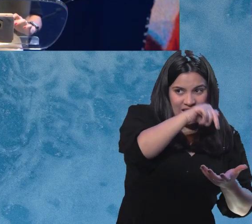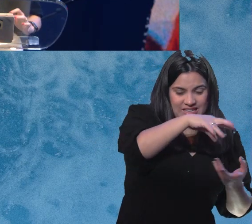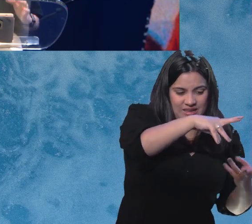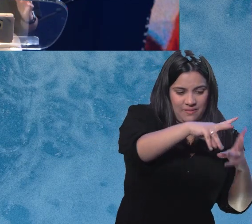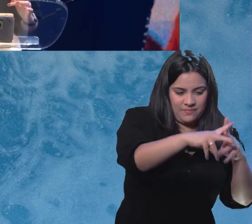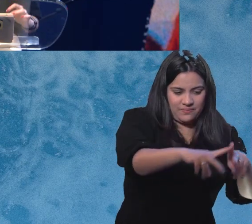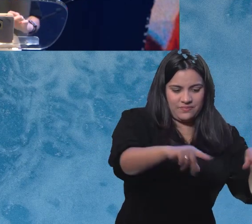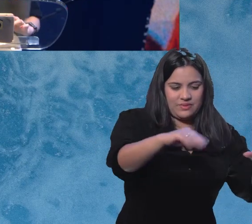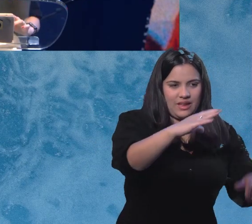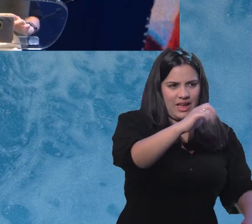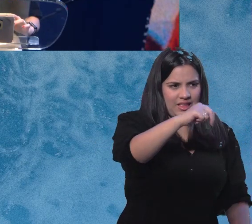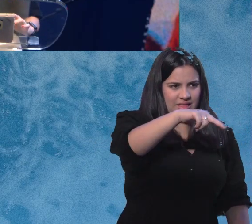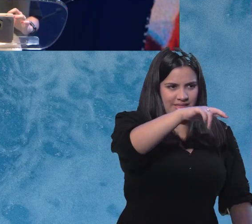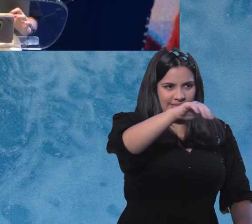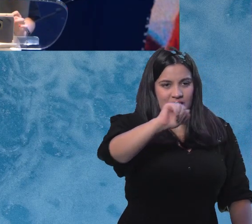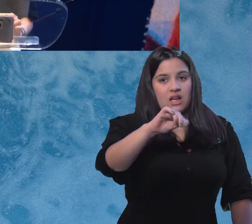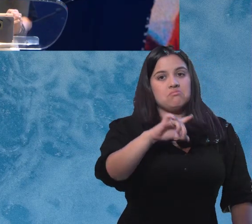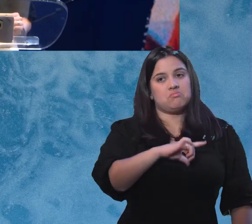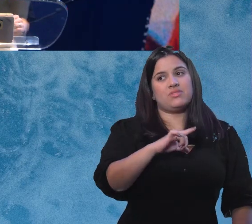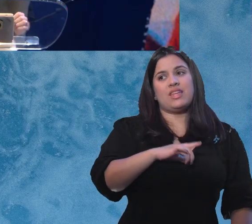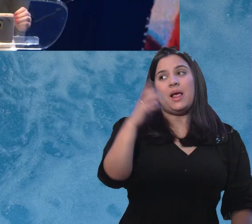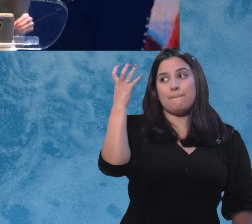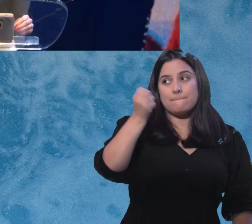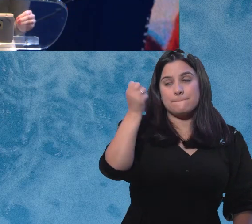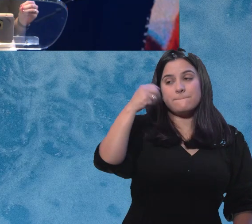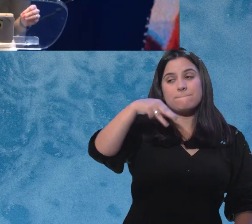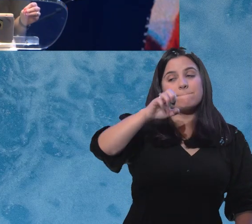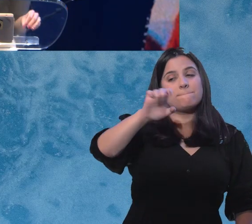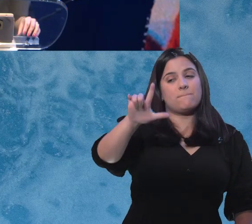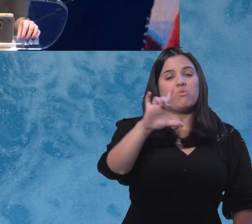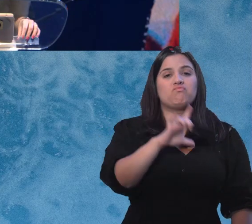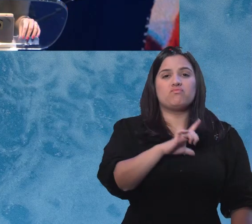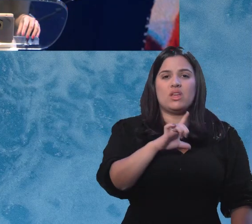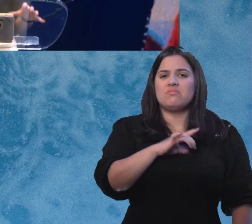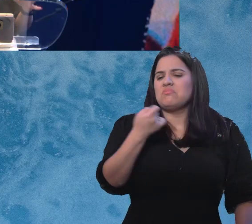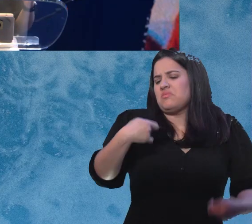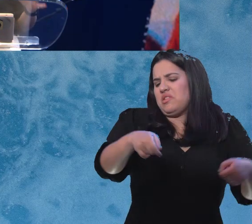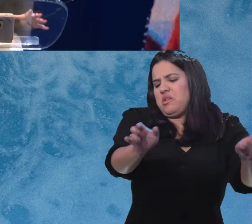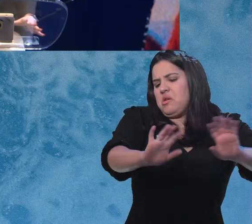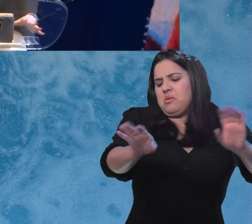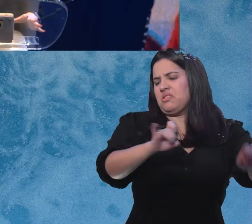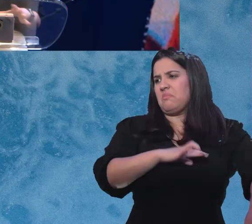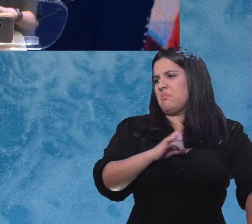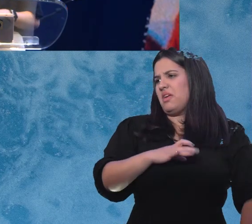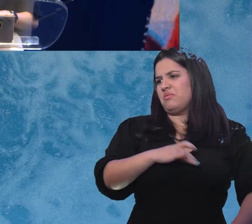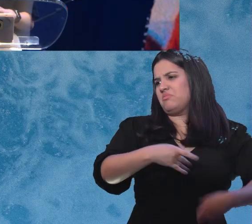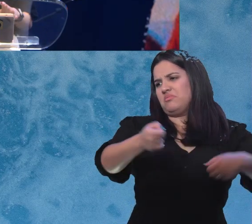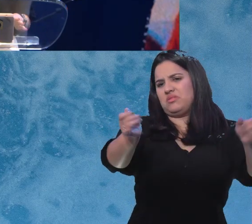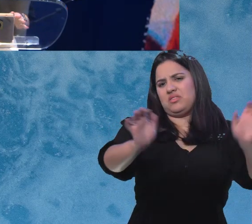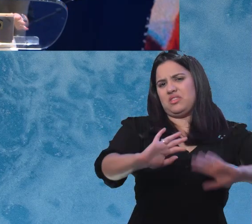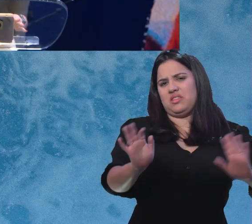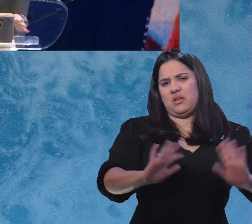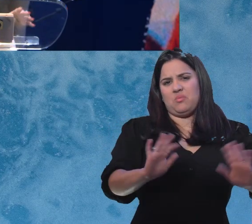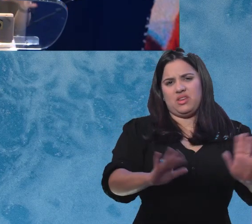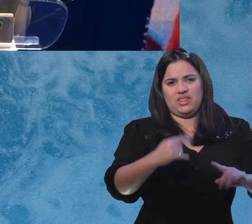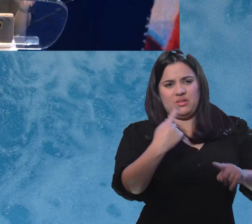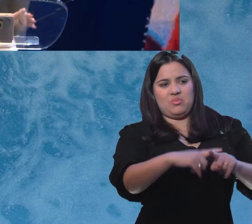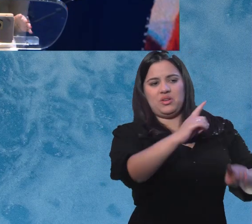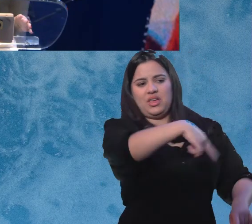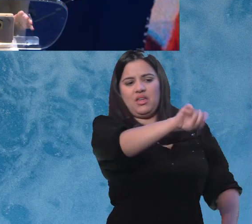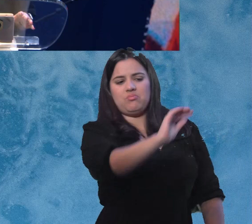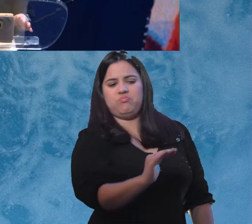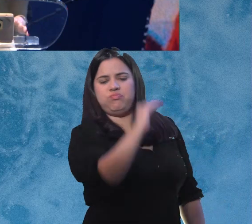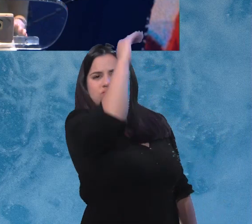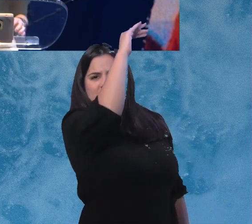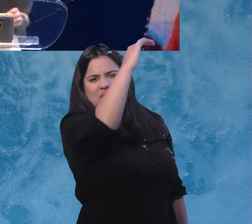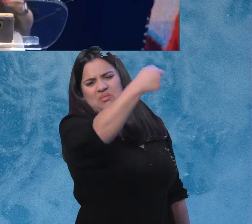fartura. Não se rebelem contra o Senhor e não tenham medo dos povos da terra. Diante de nós, eles estão indefesos. Não tem